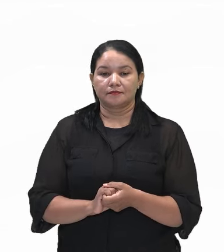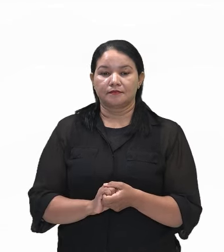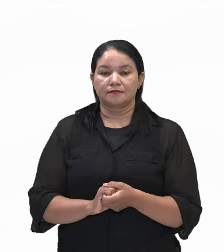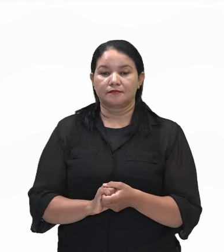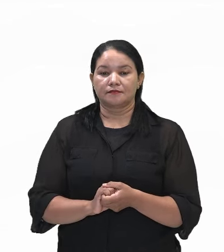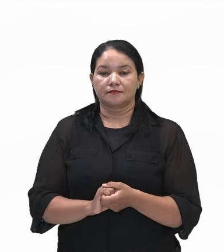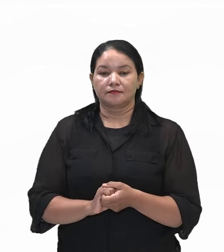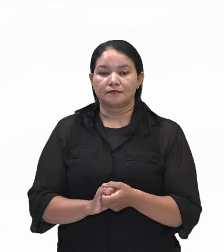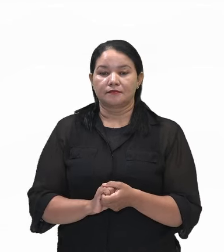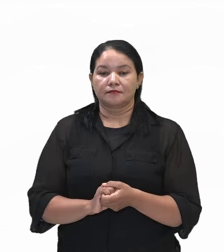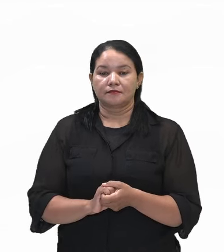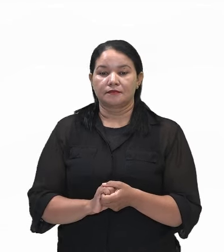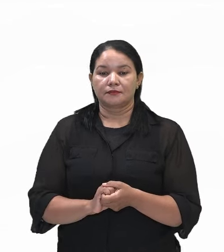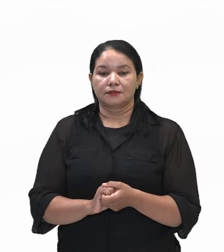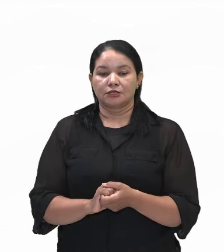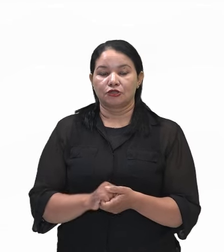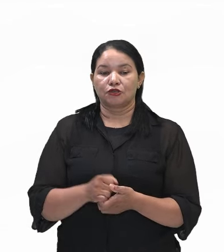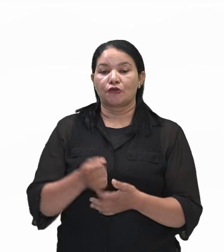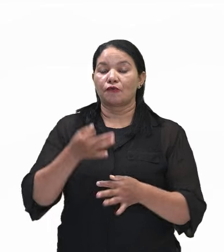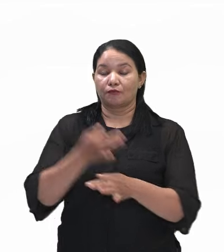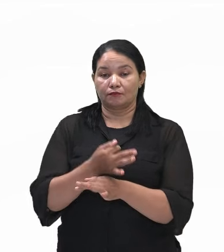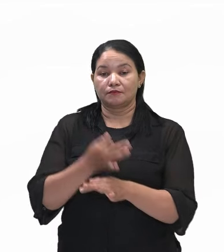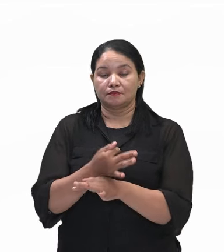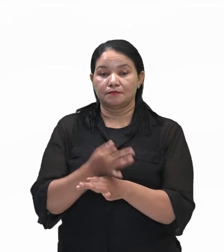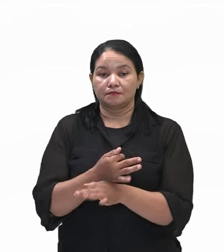Resistance, resistência.